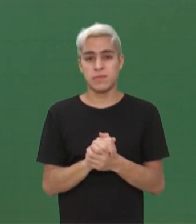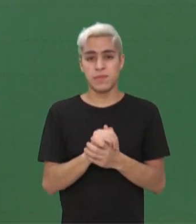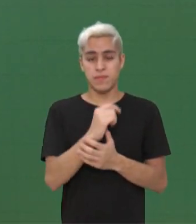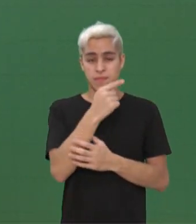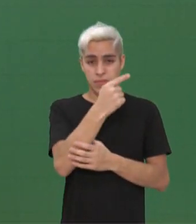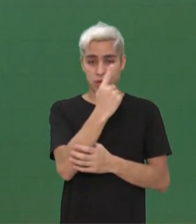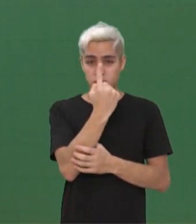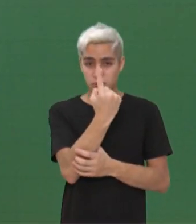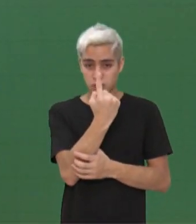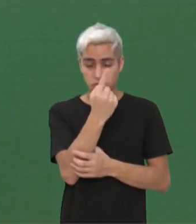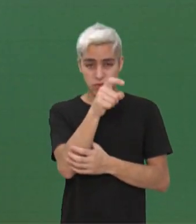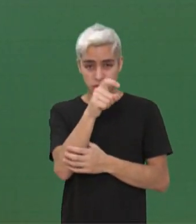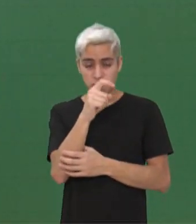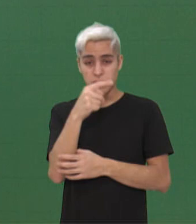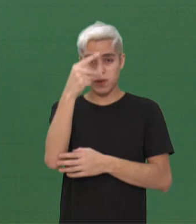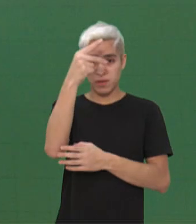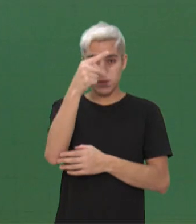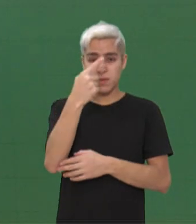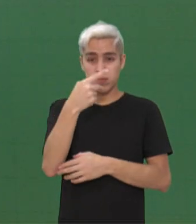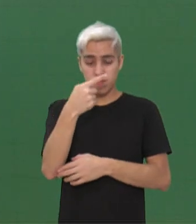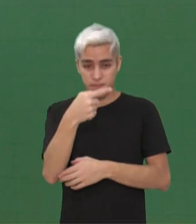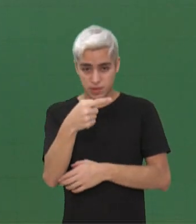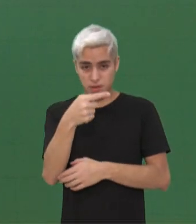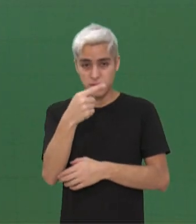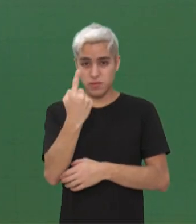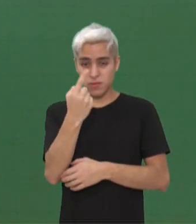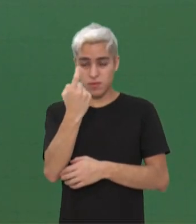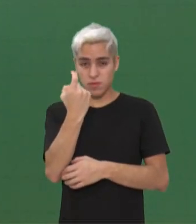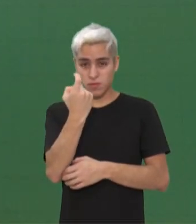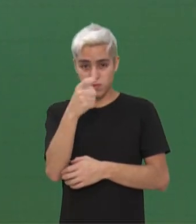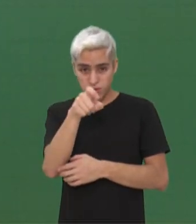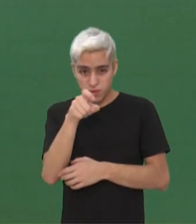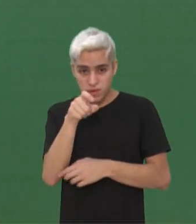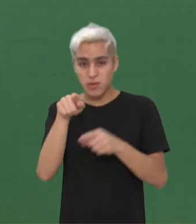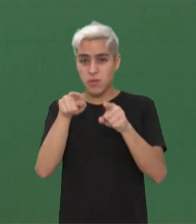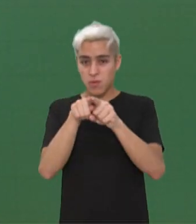1x ao quadrado menos 2x mais 3 igual a zero.